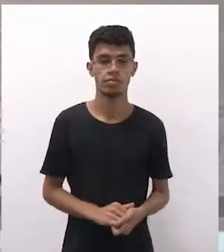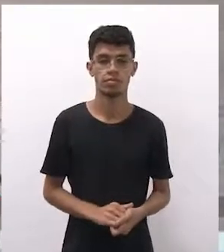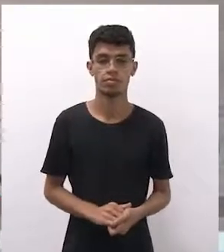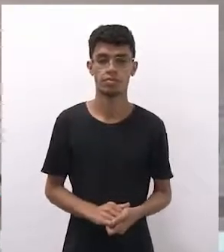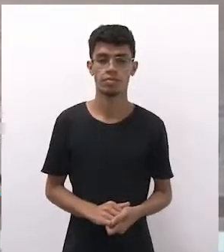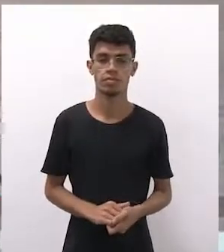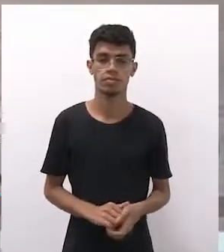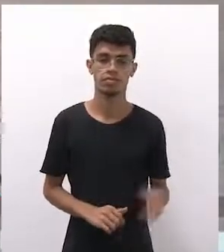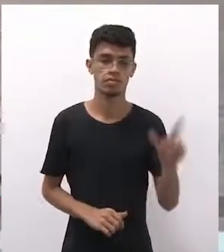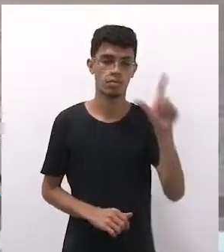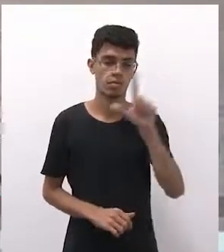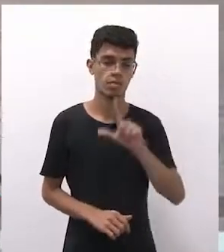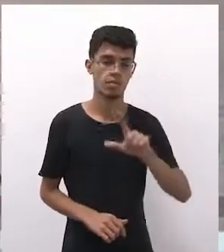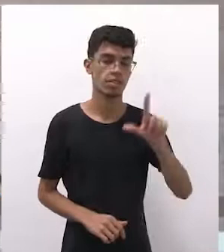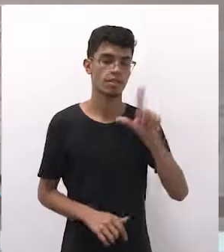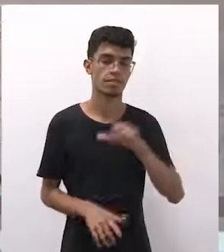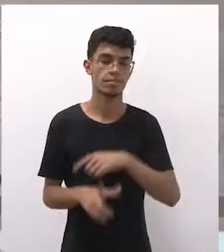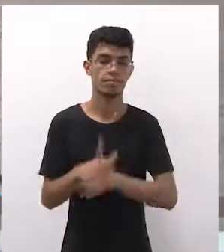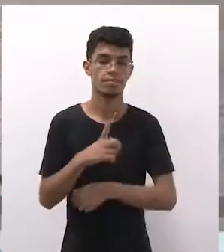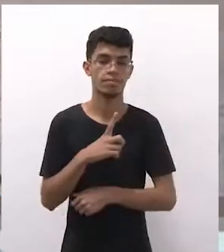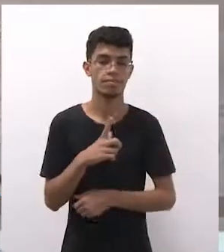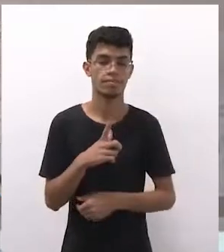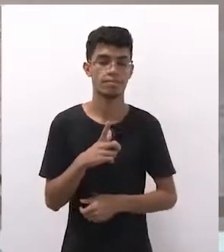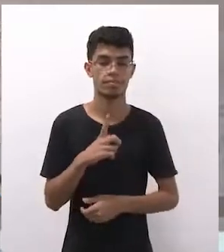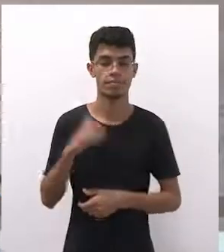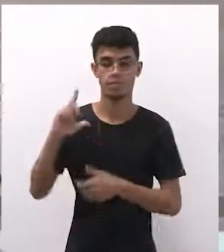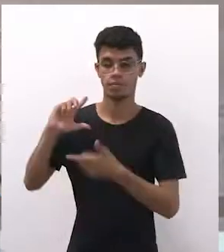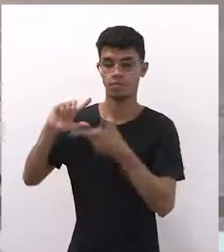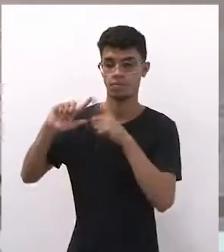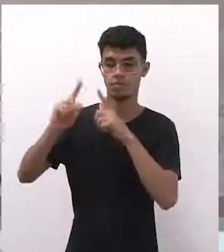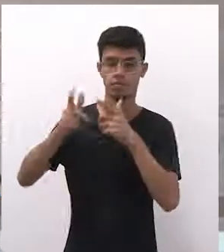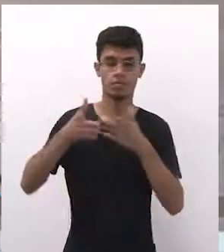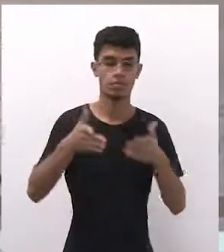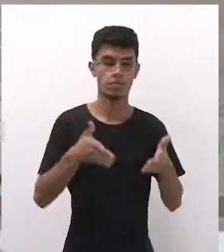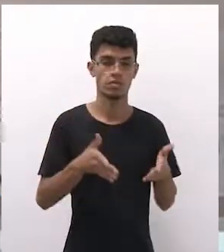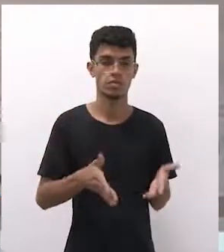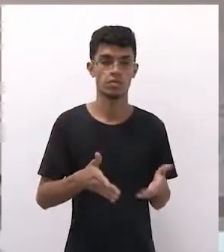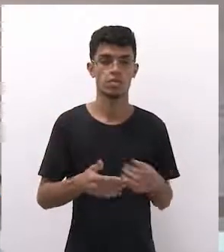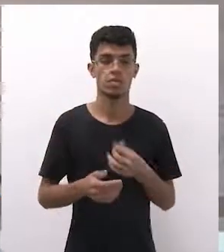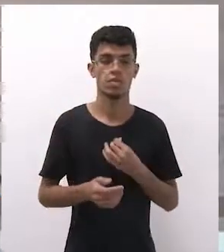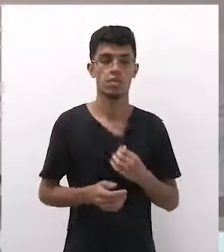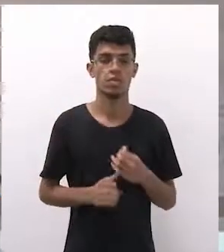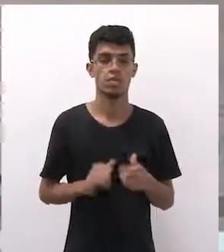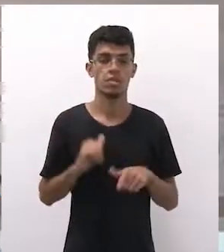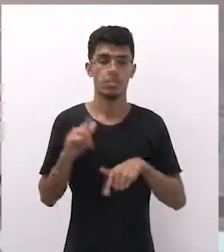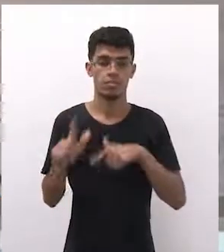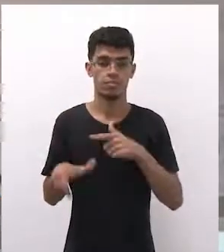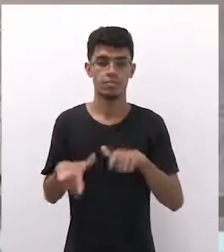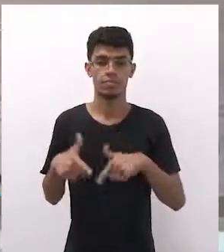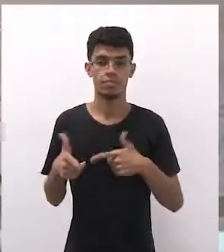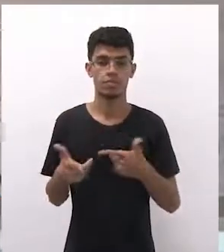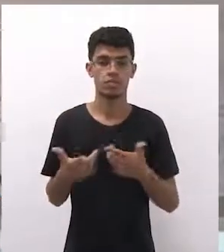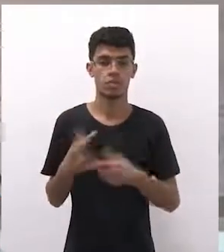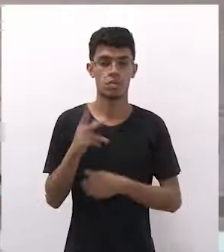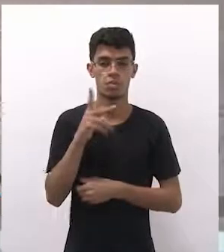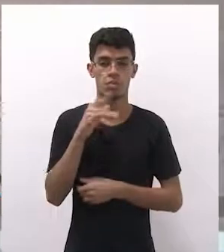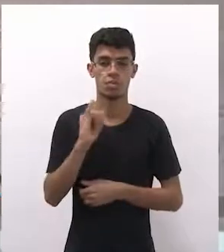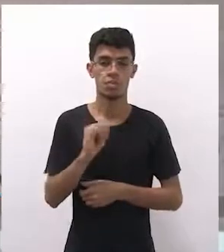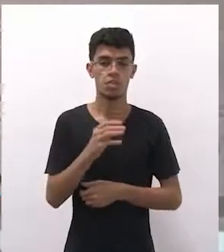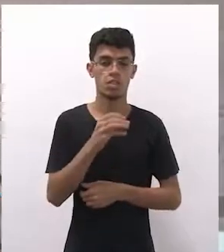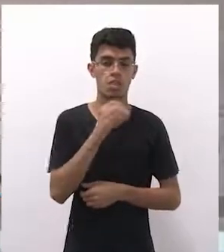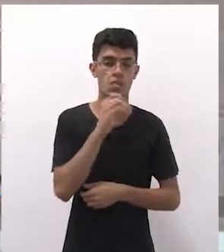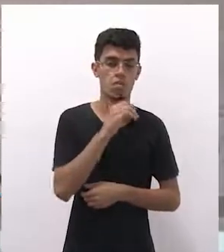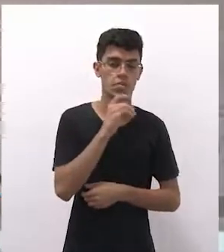claro, muitos das gerações de hoje, né, que estão na força de trabalho, ou isso, os nossos pais,